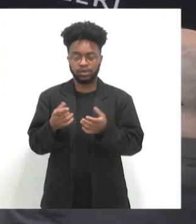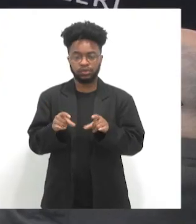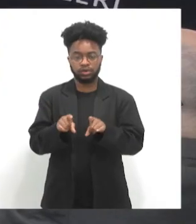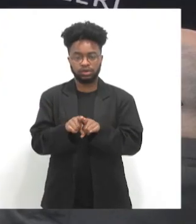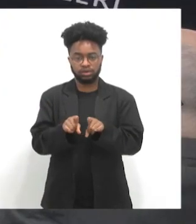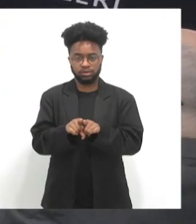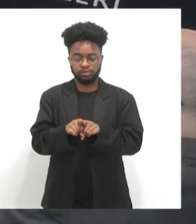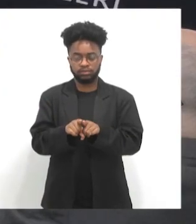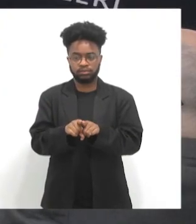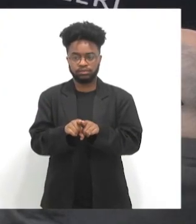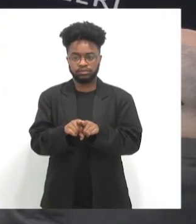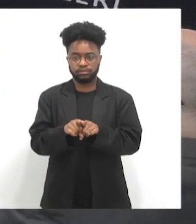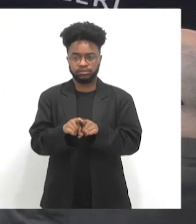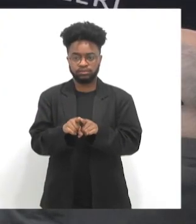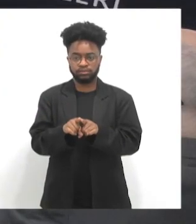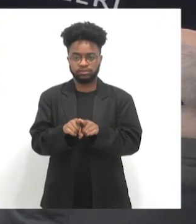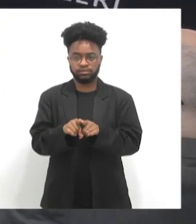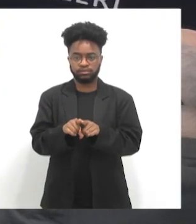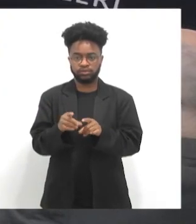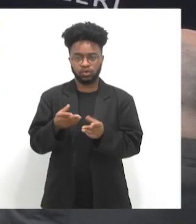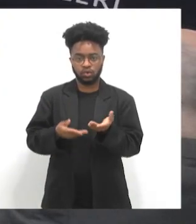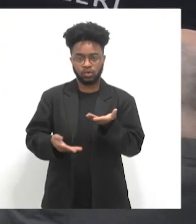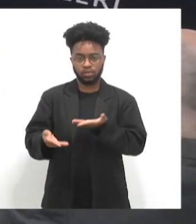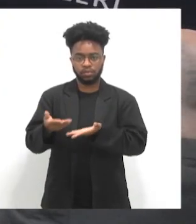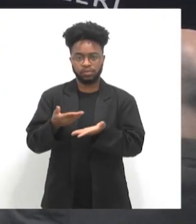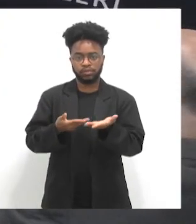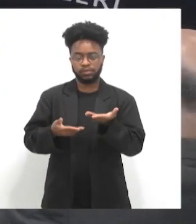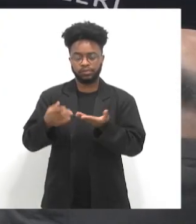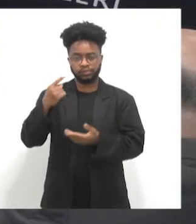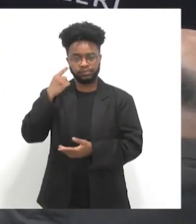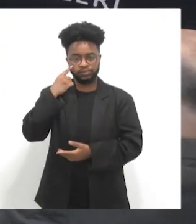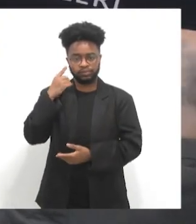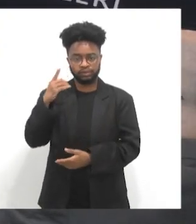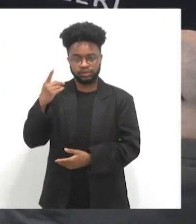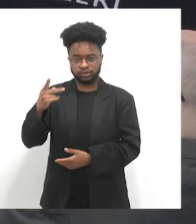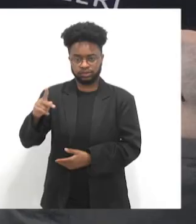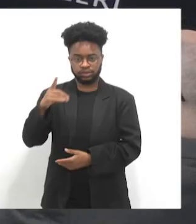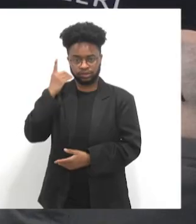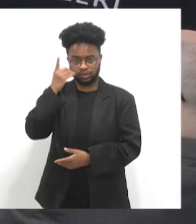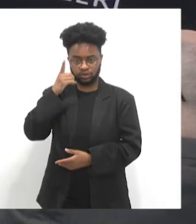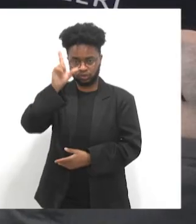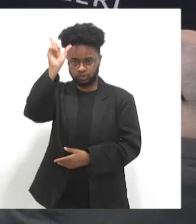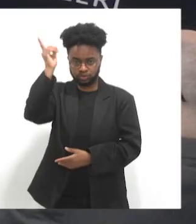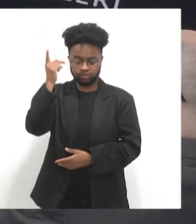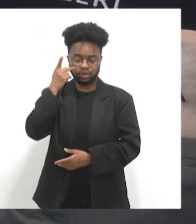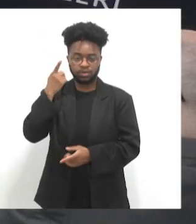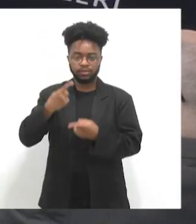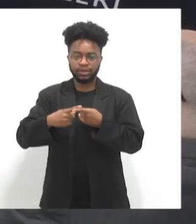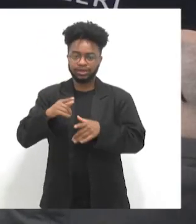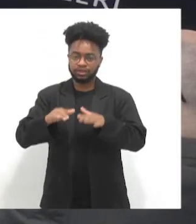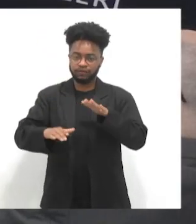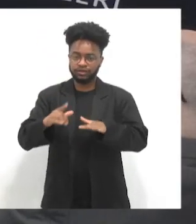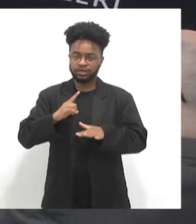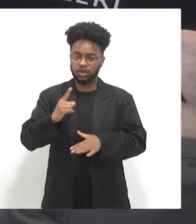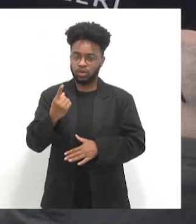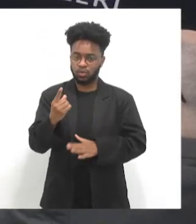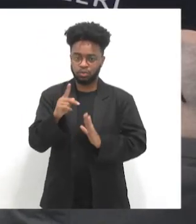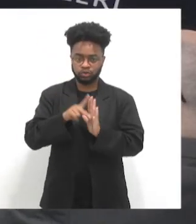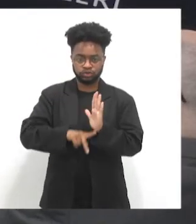também, né, compartilhar o pensamento do deputado Luiz Paulo. Talvez tenha um projeto ou